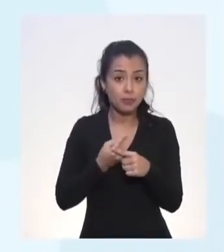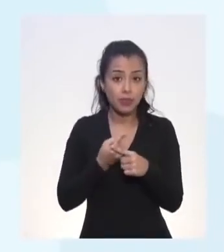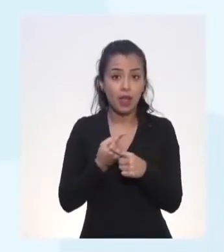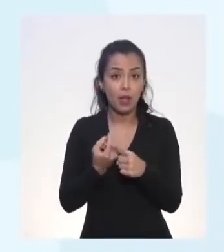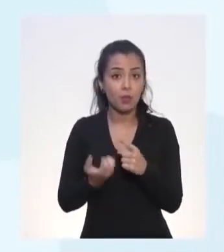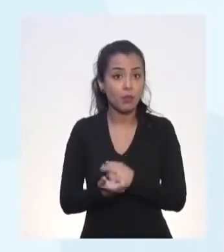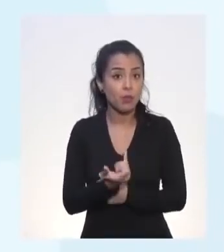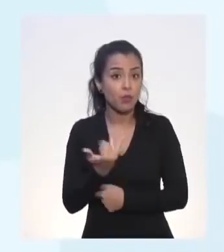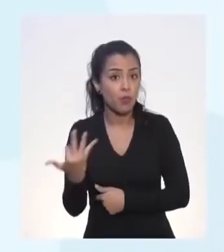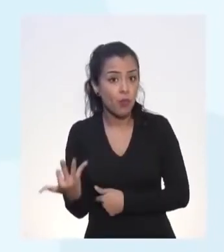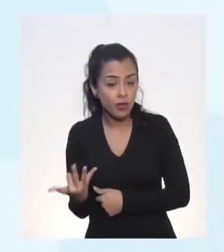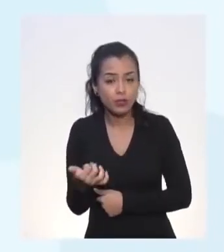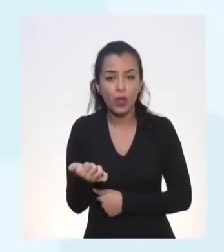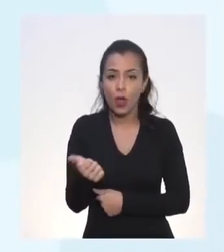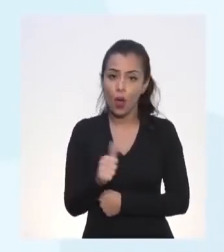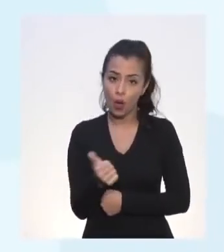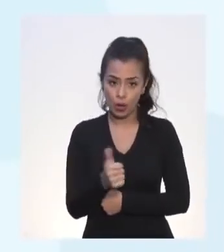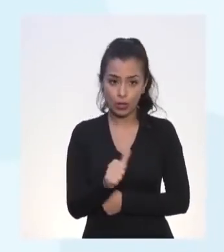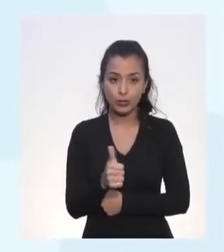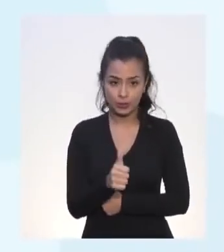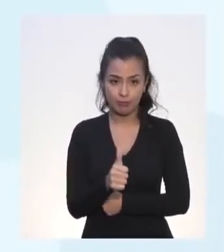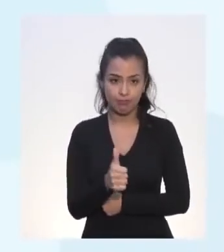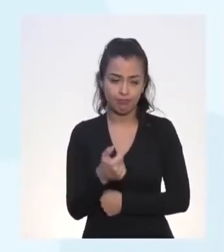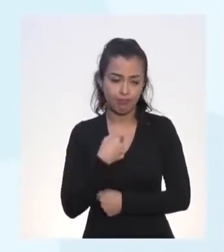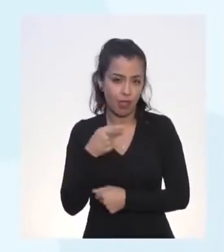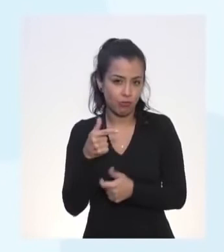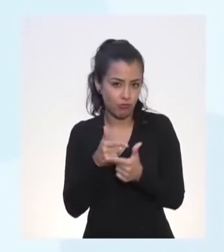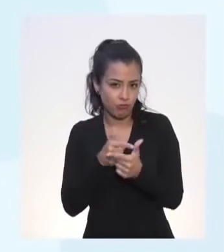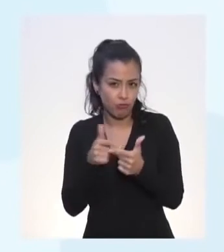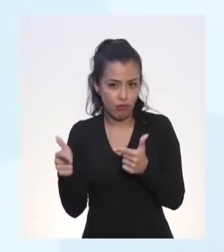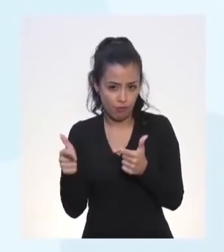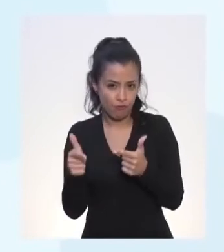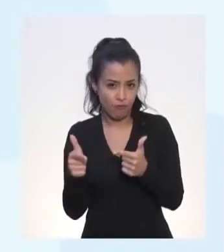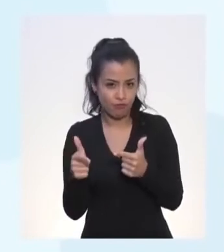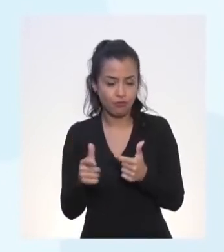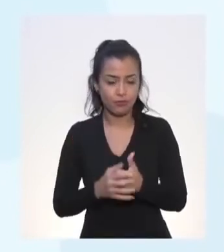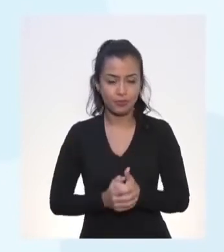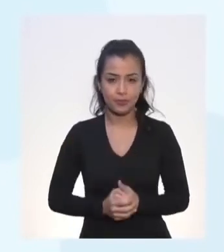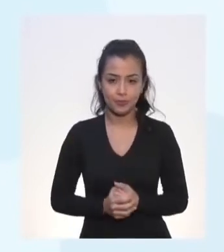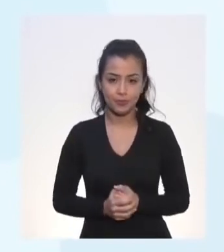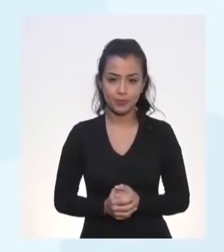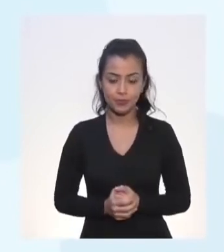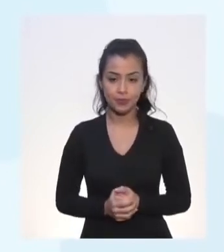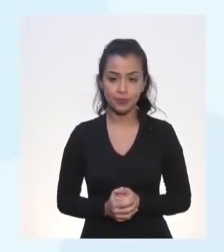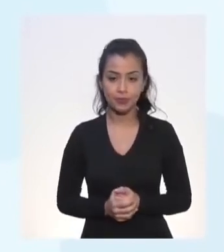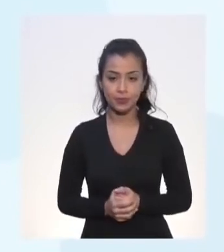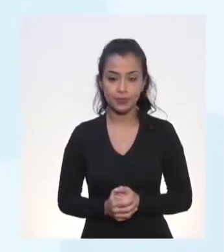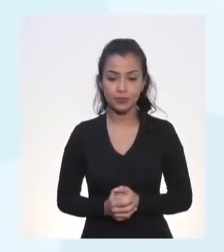multiplicar por 11, né? Eu coloquei uma divisãozinha, borracha.